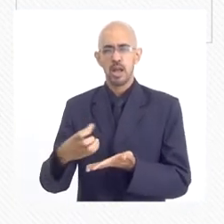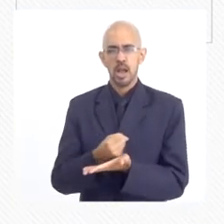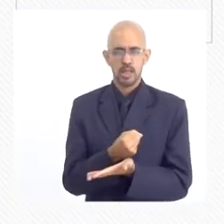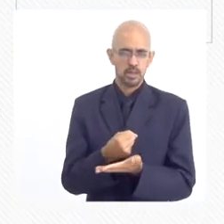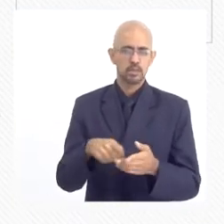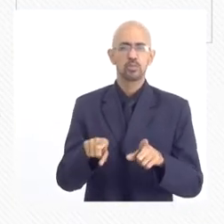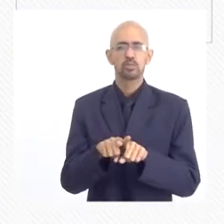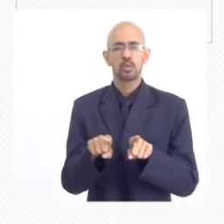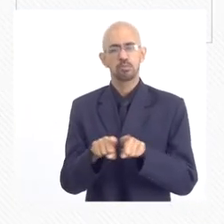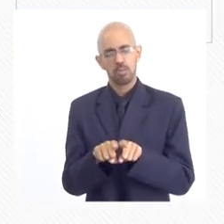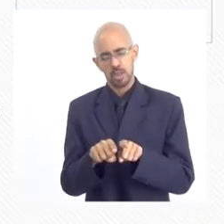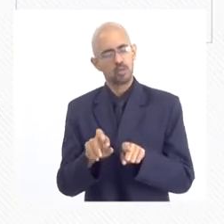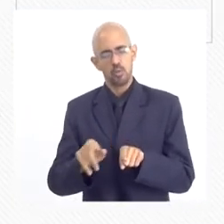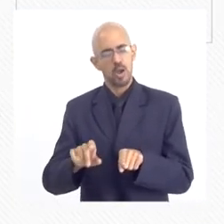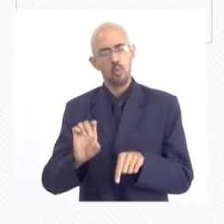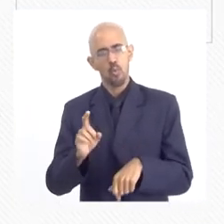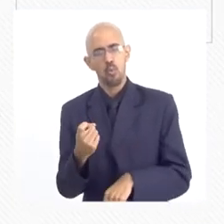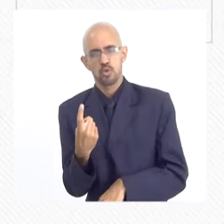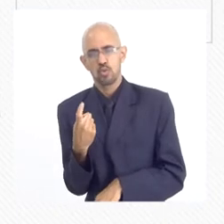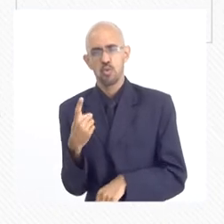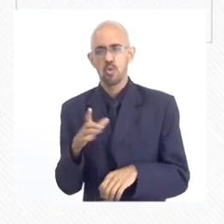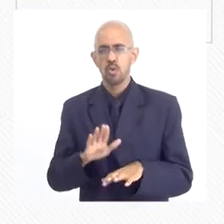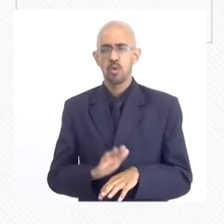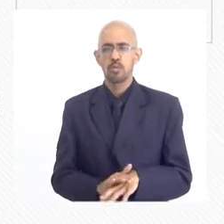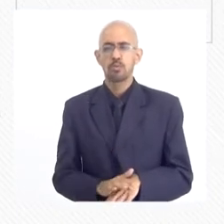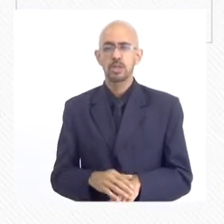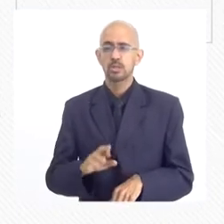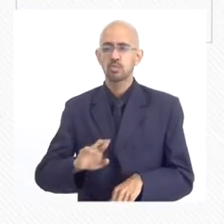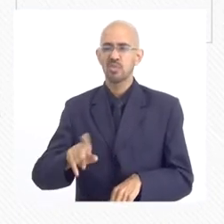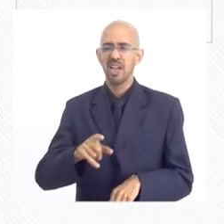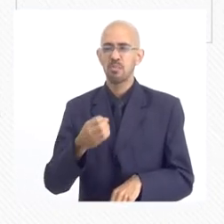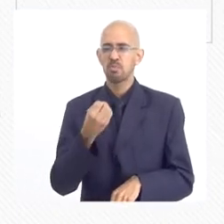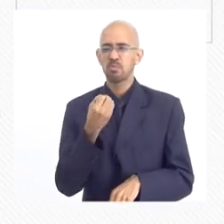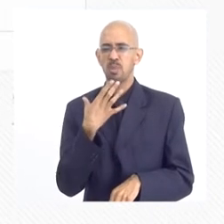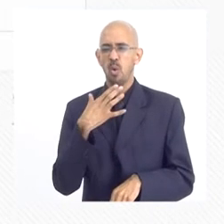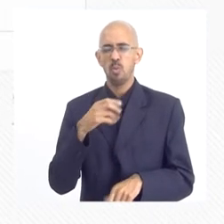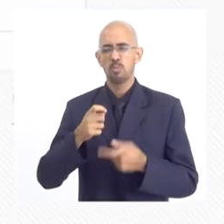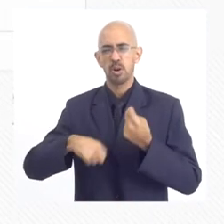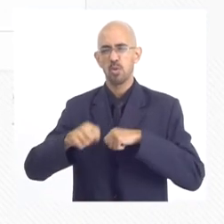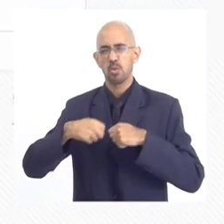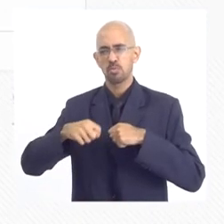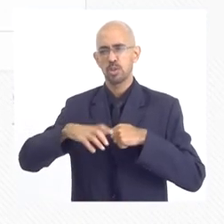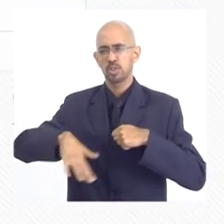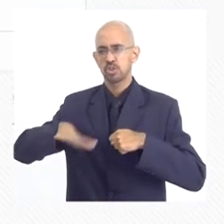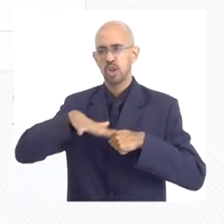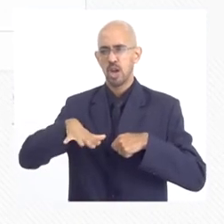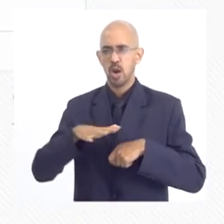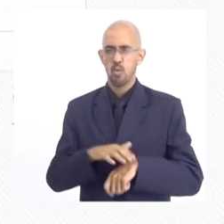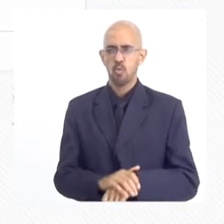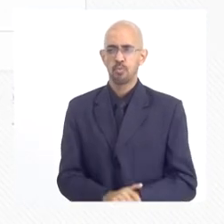mas isso não é benéfico para a economia como um todo.